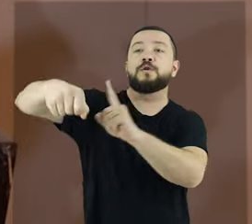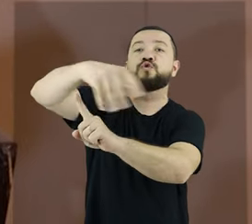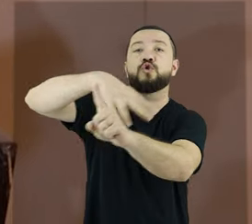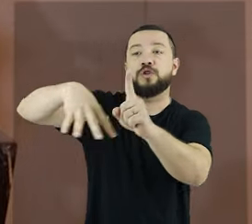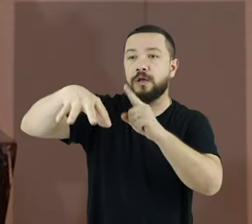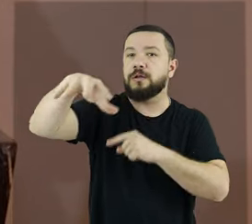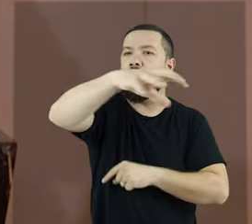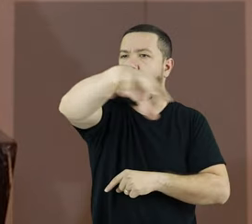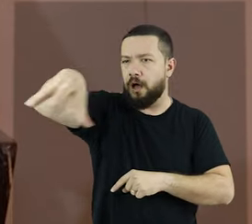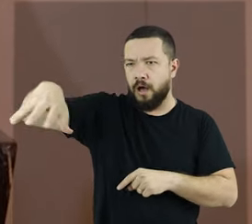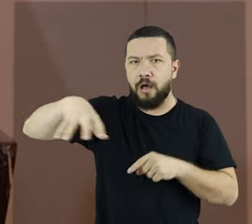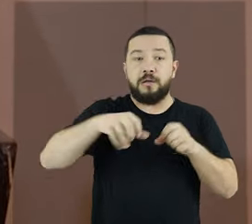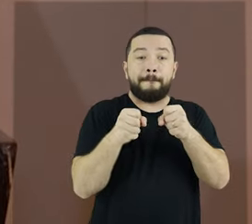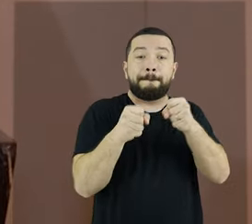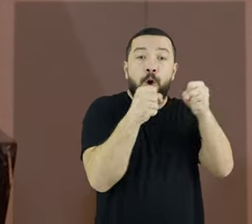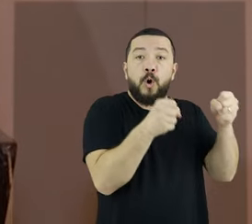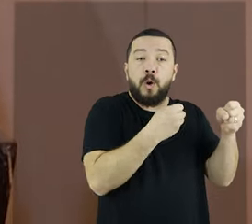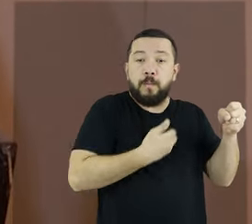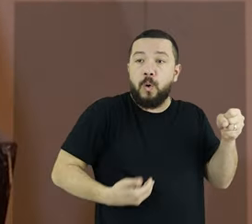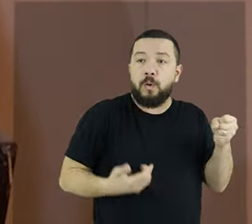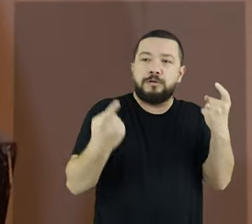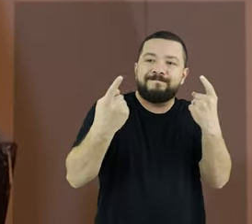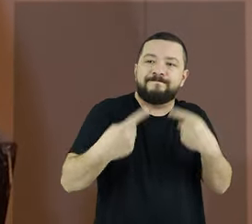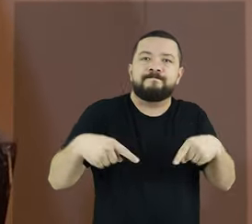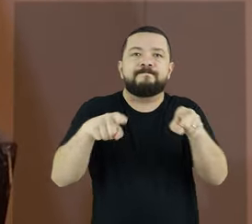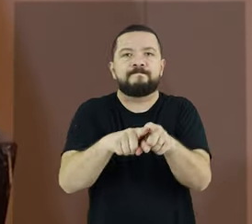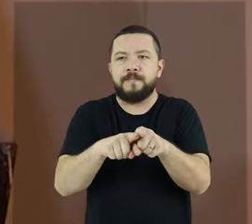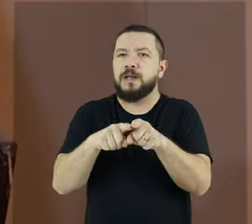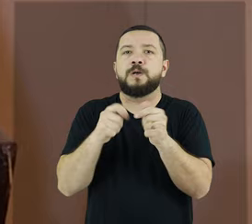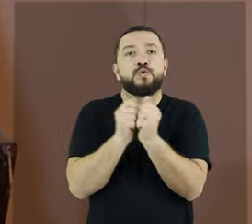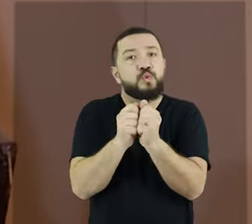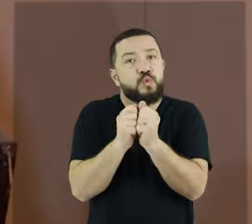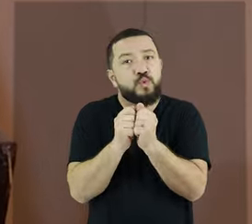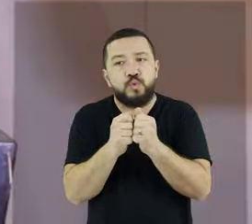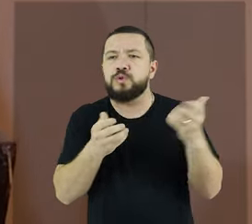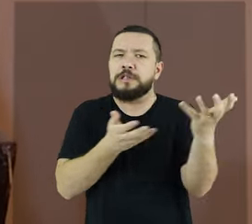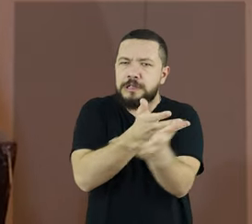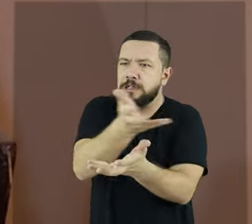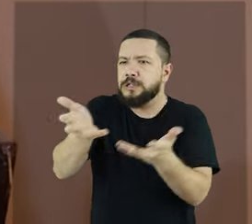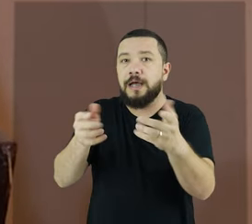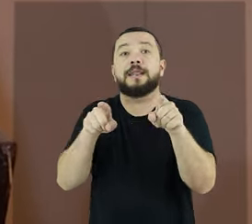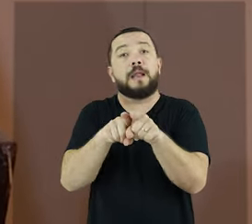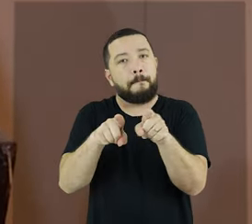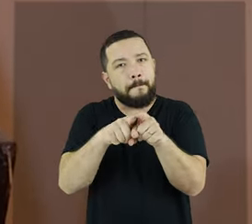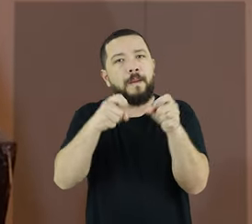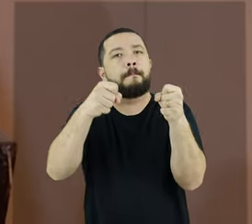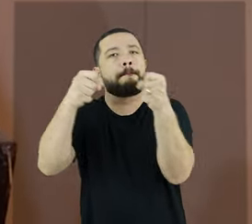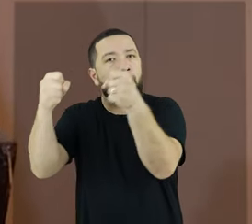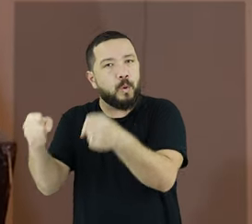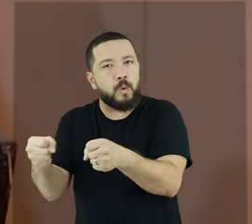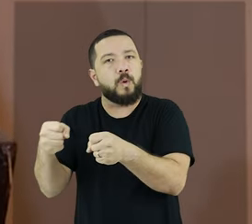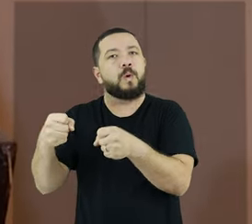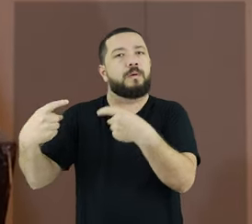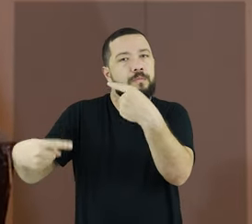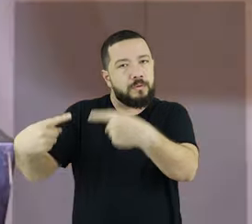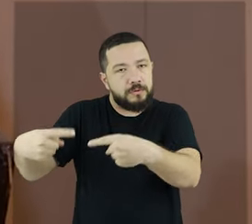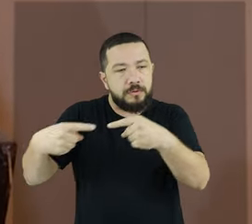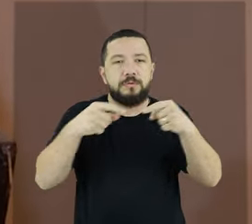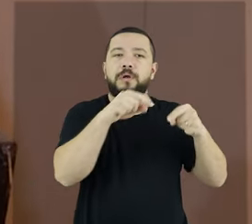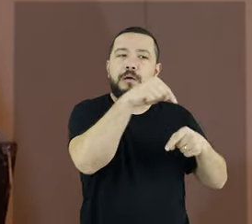esforços da sociedade e também dos poderes públicos, de modo geral, aí abrangendo os poderes políticos, mas também a